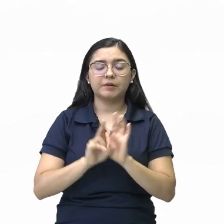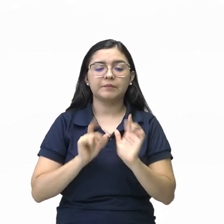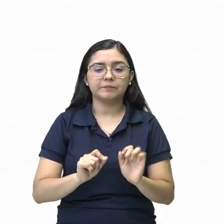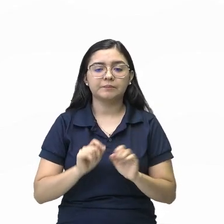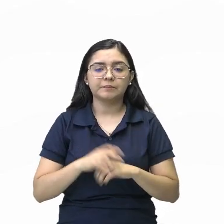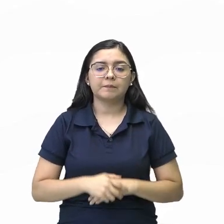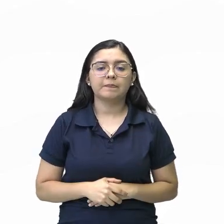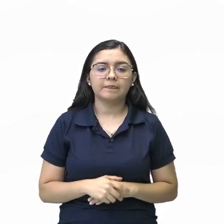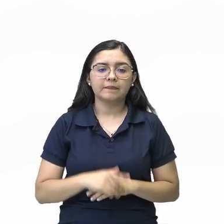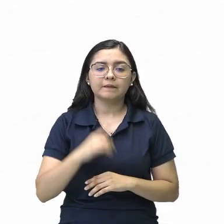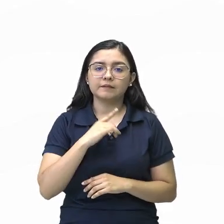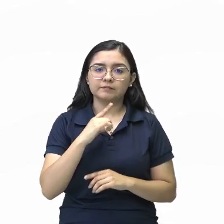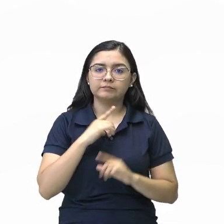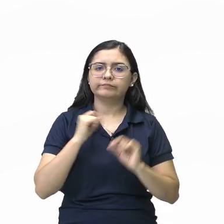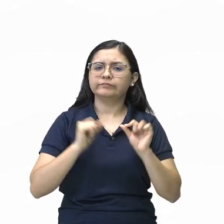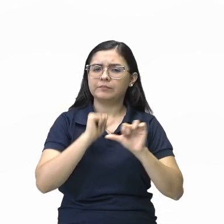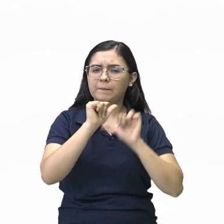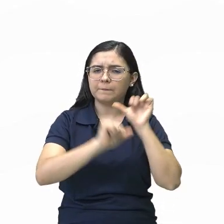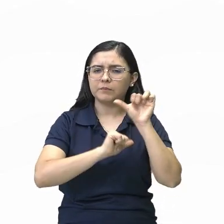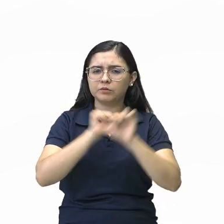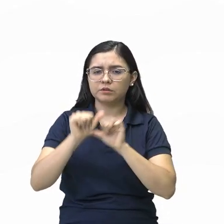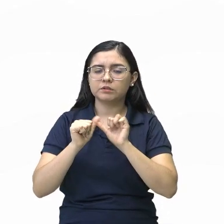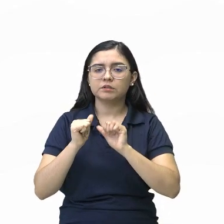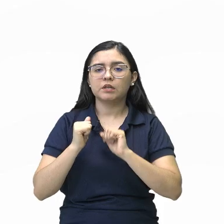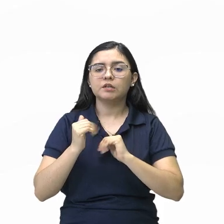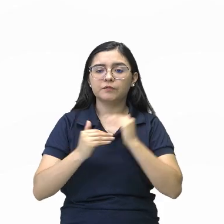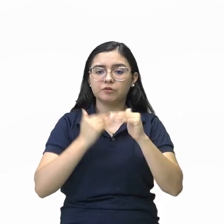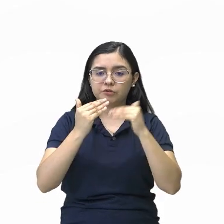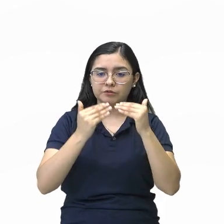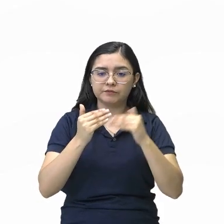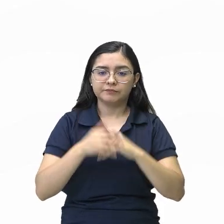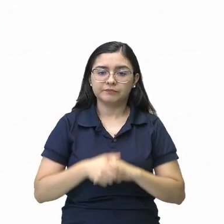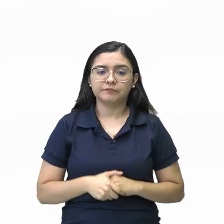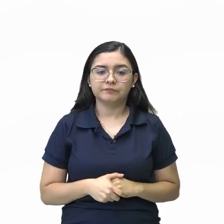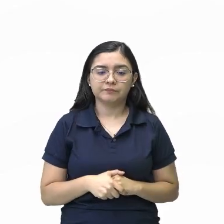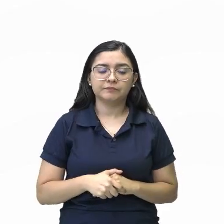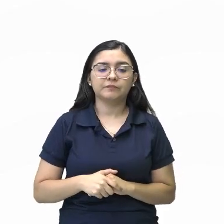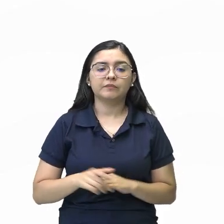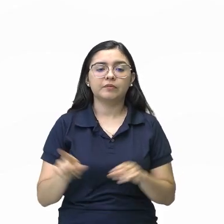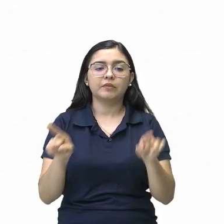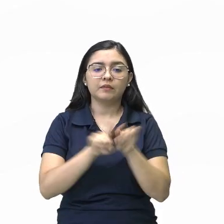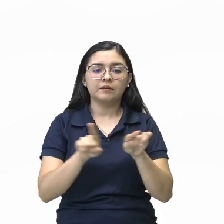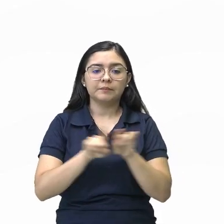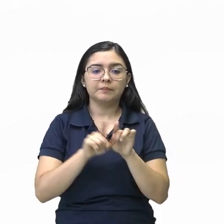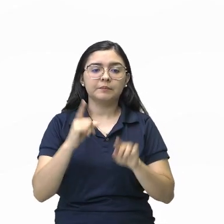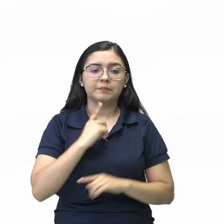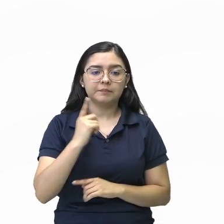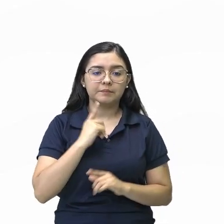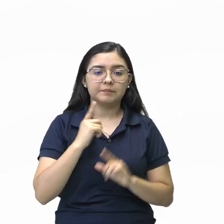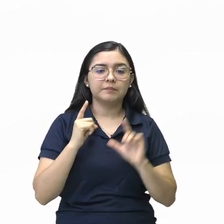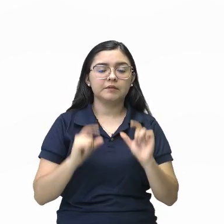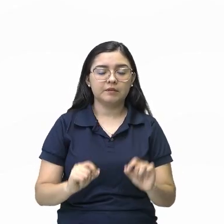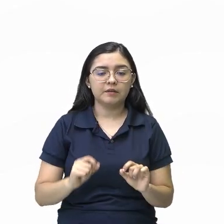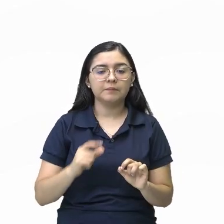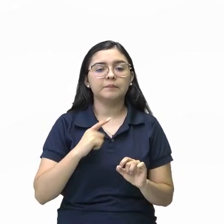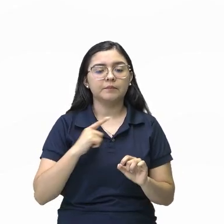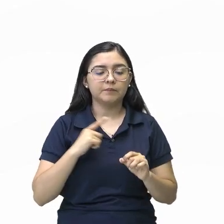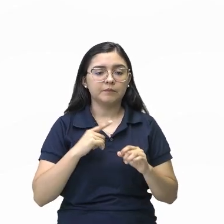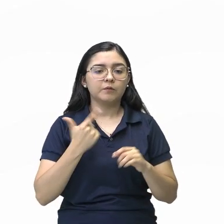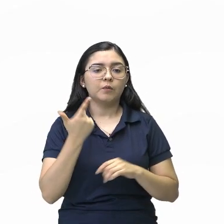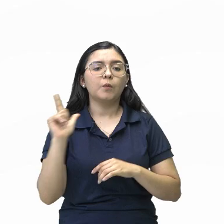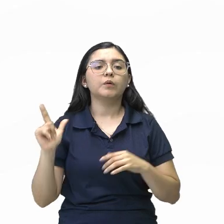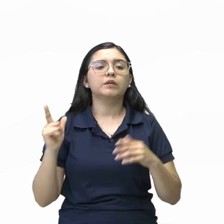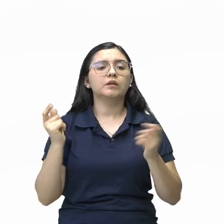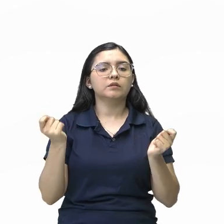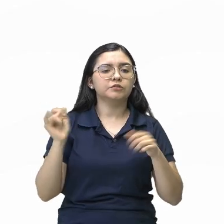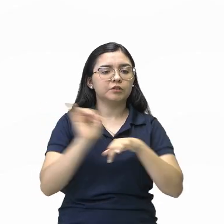uma enorme fonte de mudanças evolutivas. Temos aí, também como ferramenta de estudo,